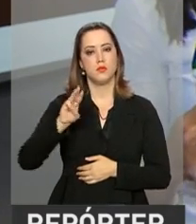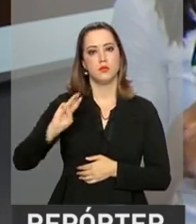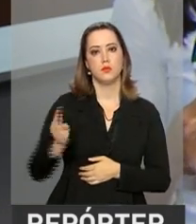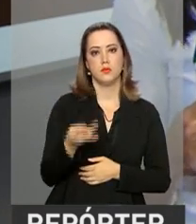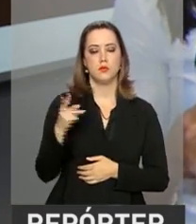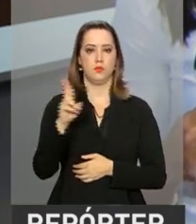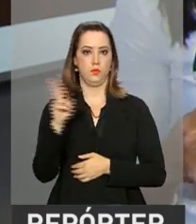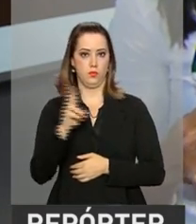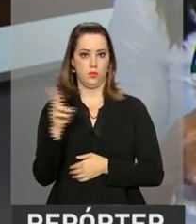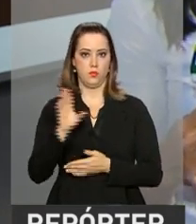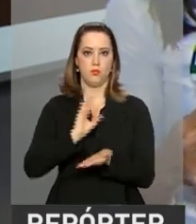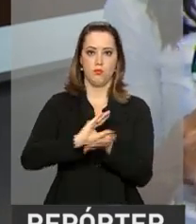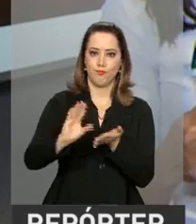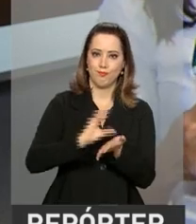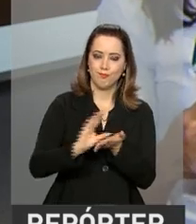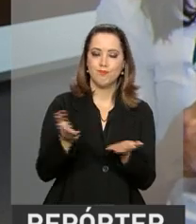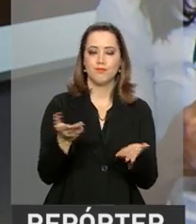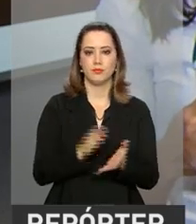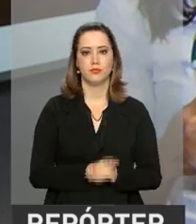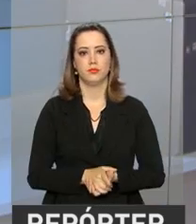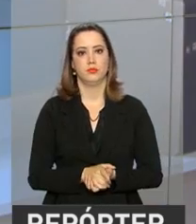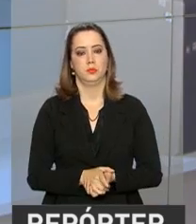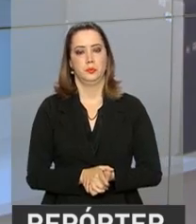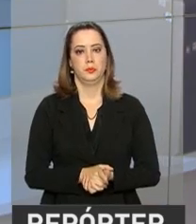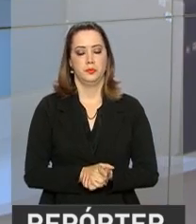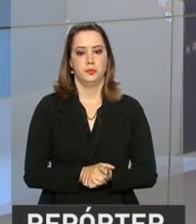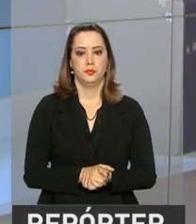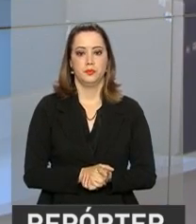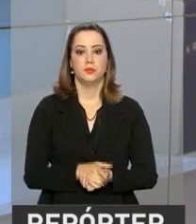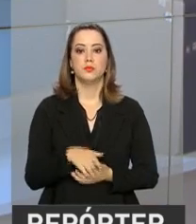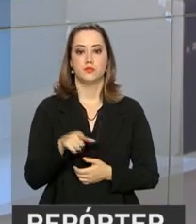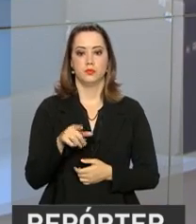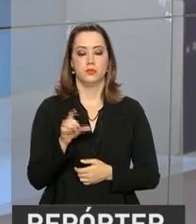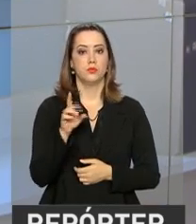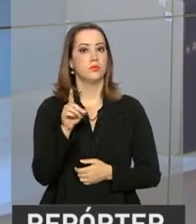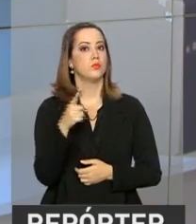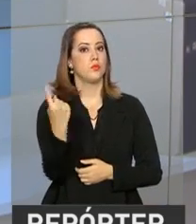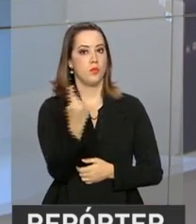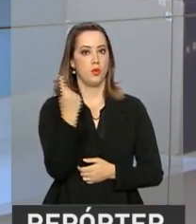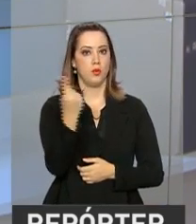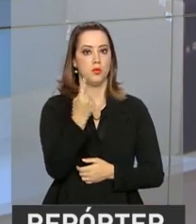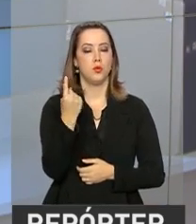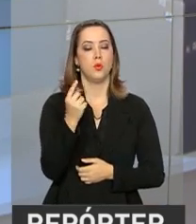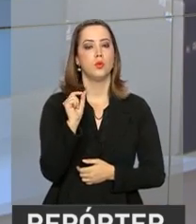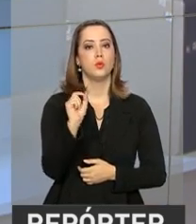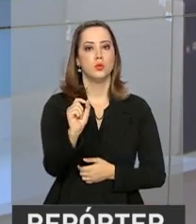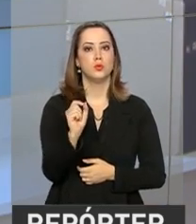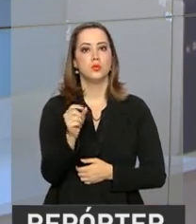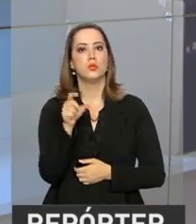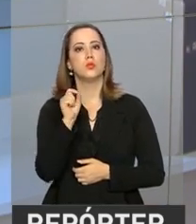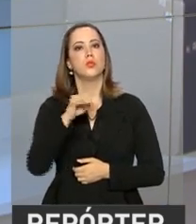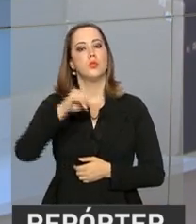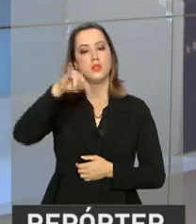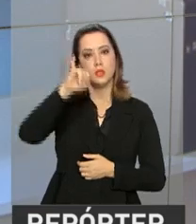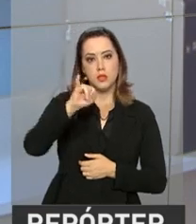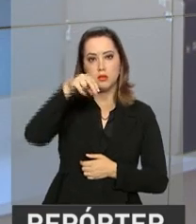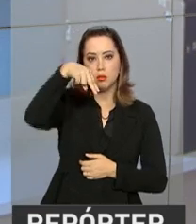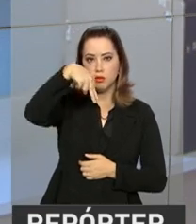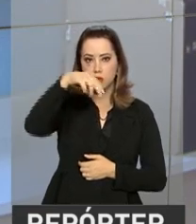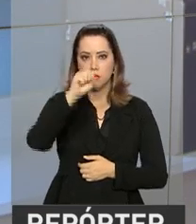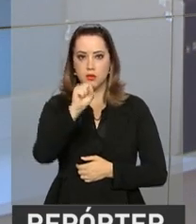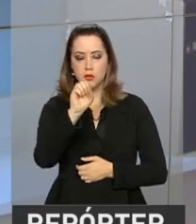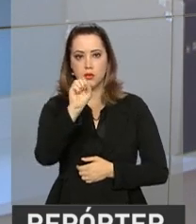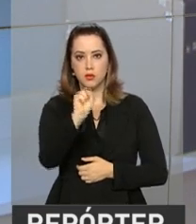benefícios de Brasília Paola de e só uma correção o INSS é o instituto nacional do seguro de Seguro